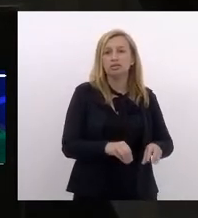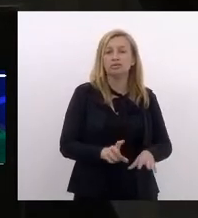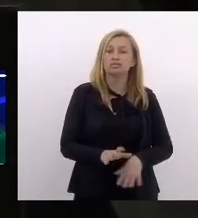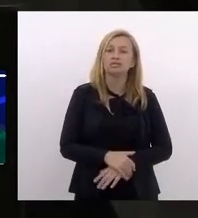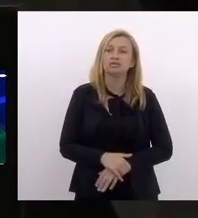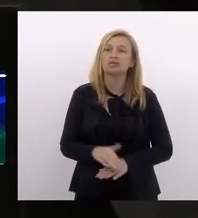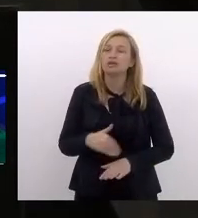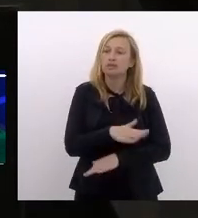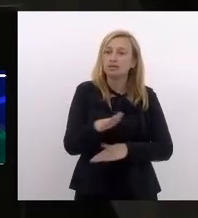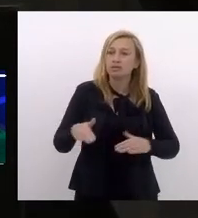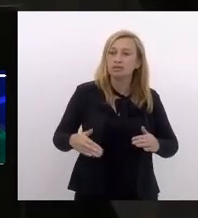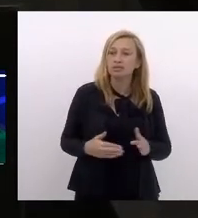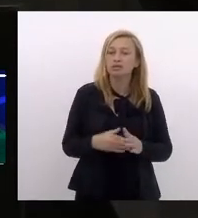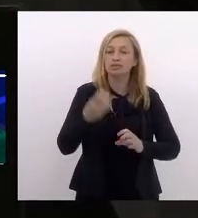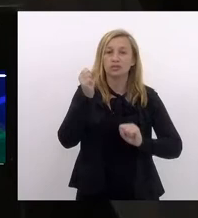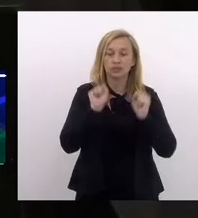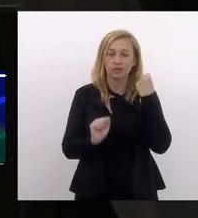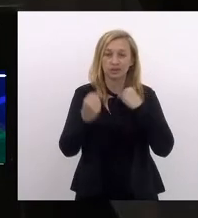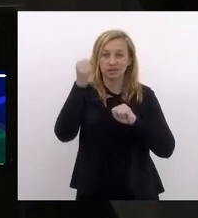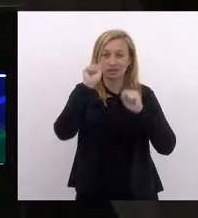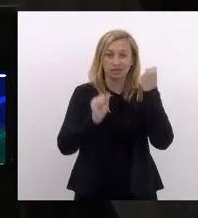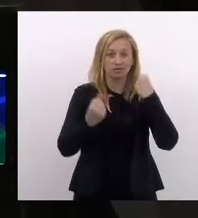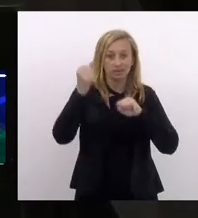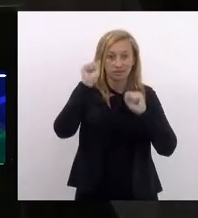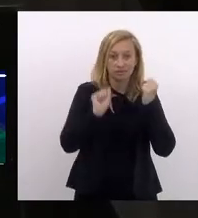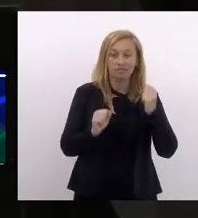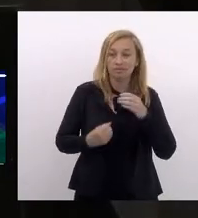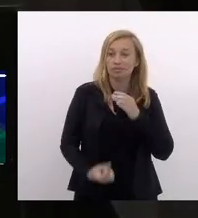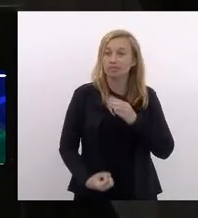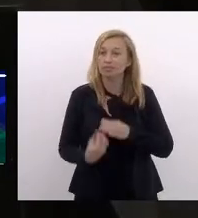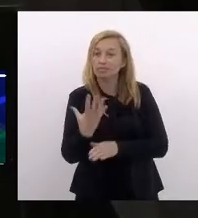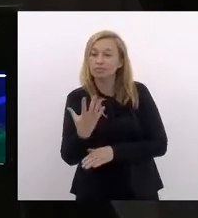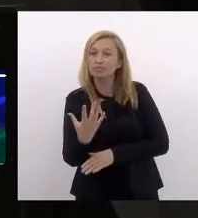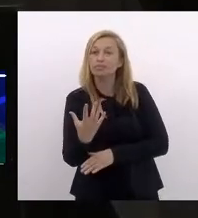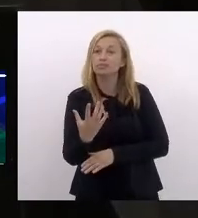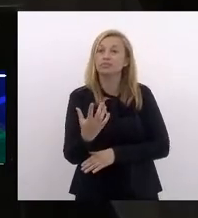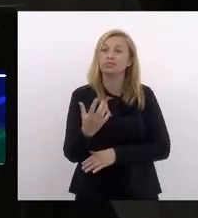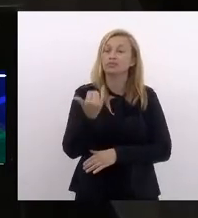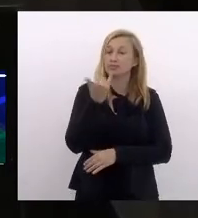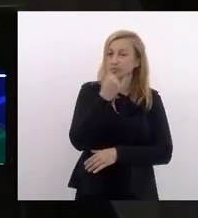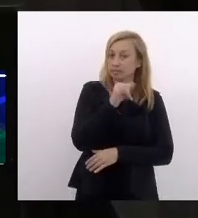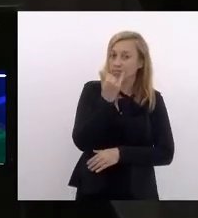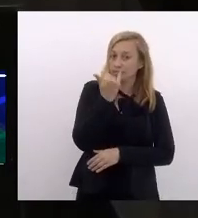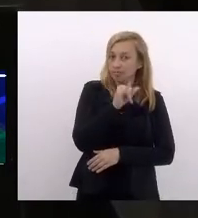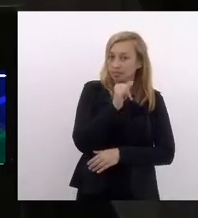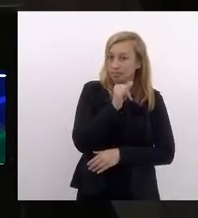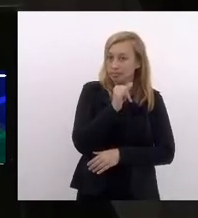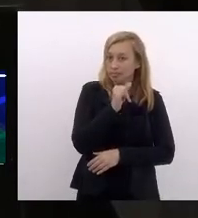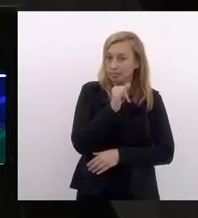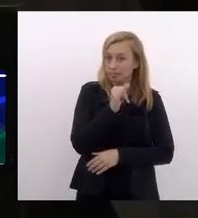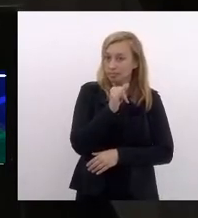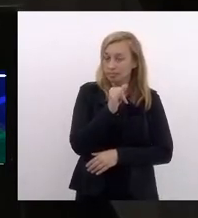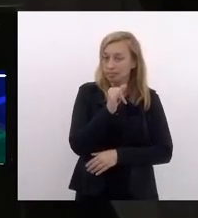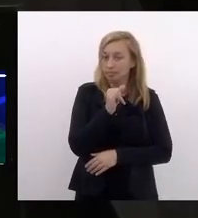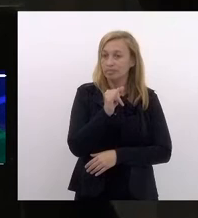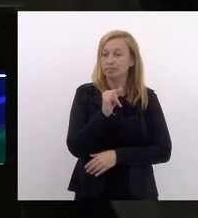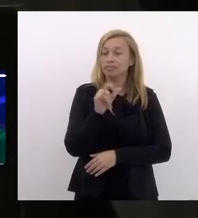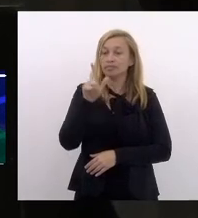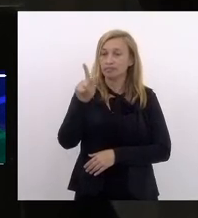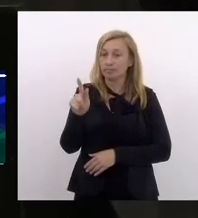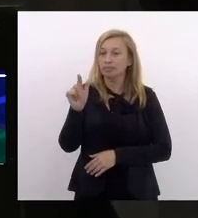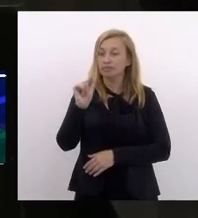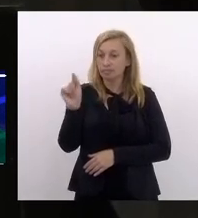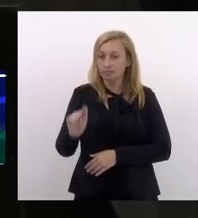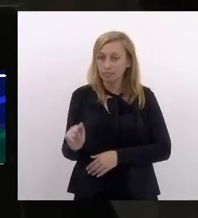para todas as indústrias que produzem energia derivada do